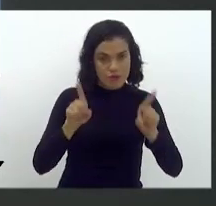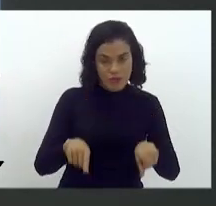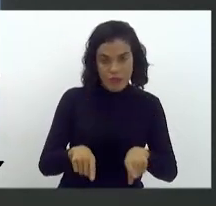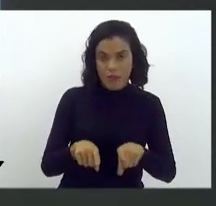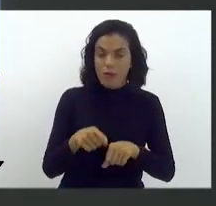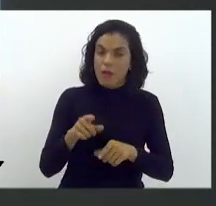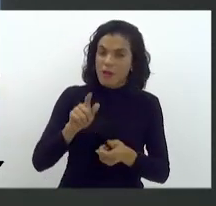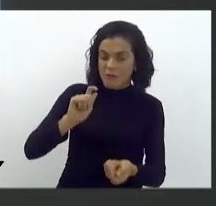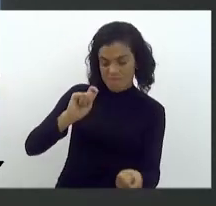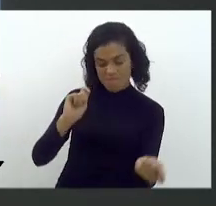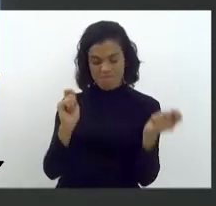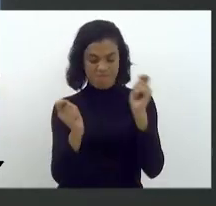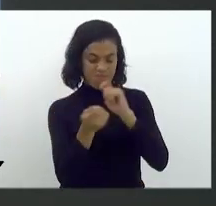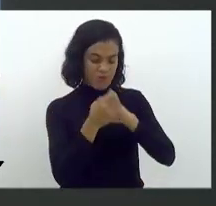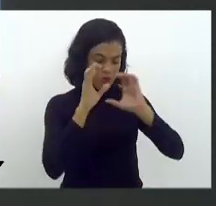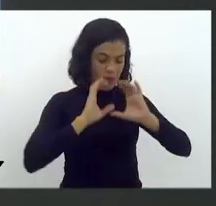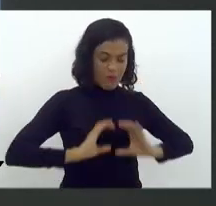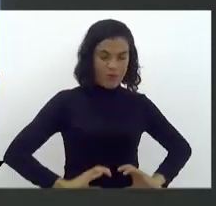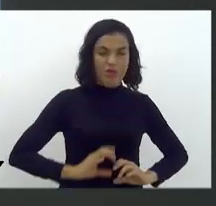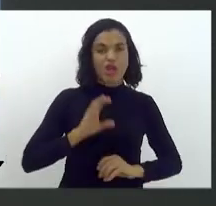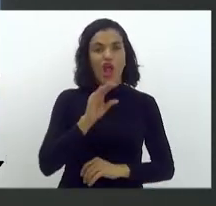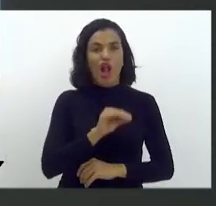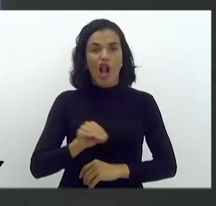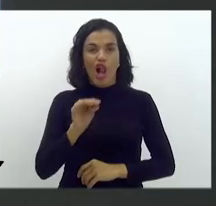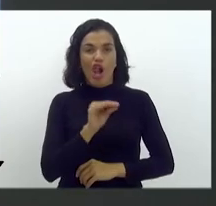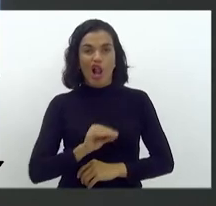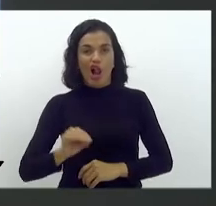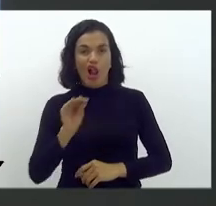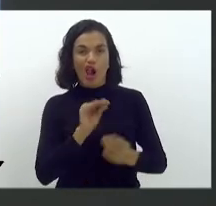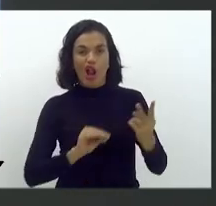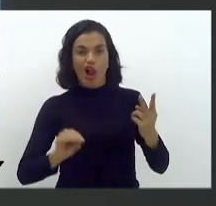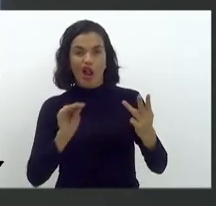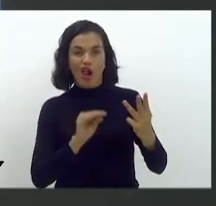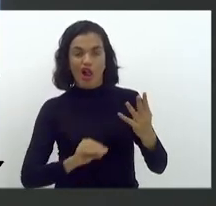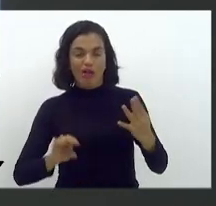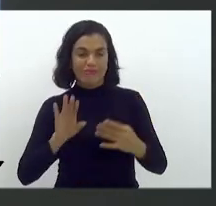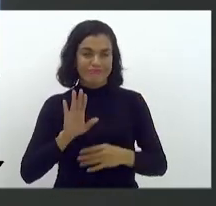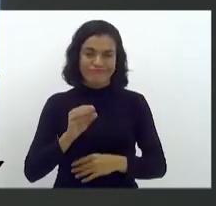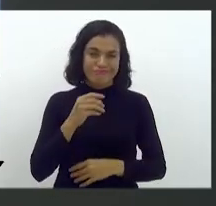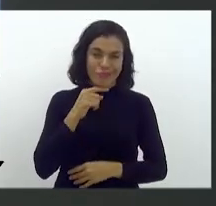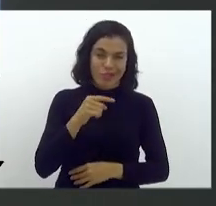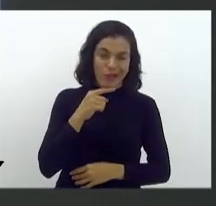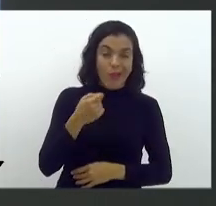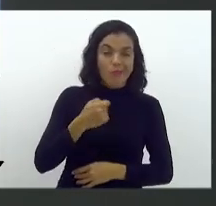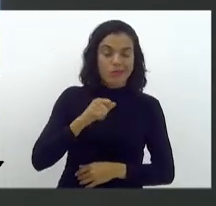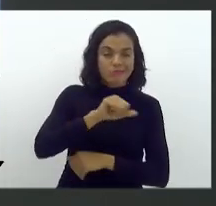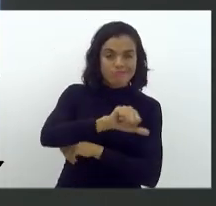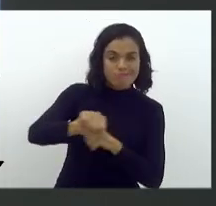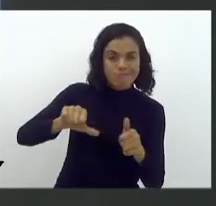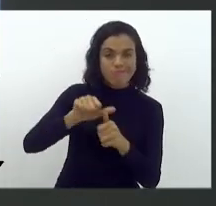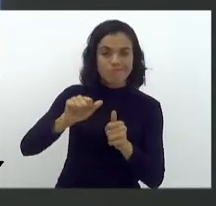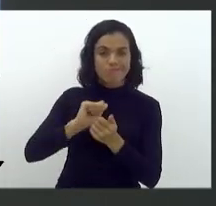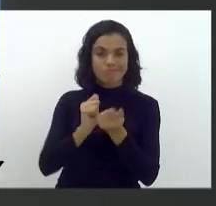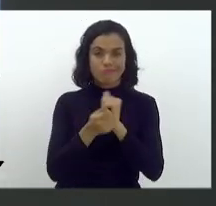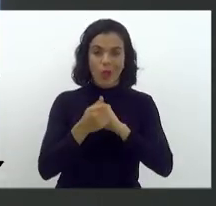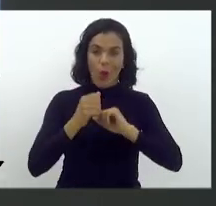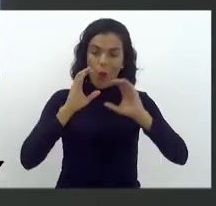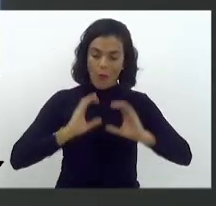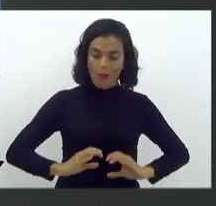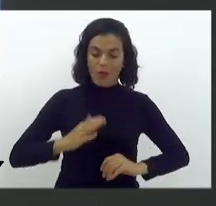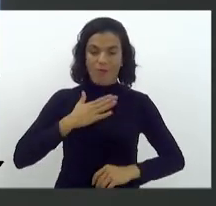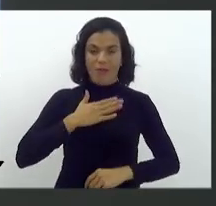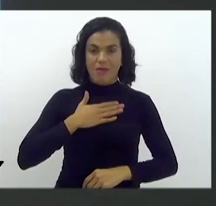o comportamento do policial Não adianta só falar na teoria falar uma vez só e nunca mais tem que mudar o comportamento realmente do policial na